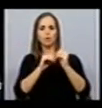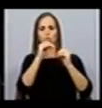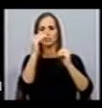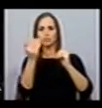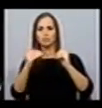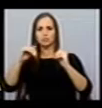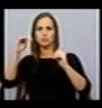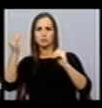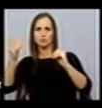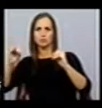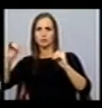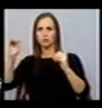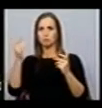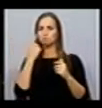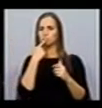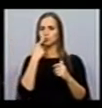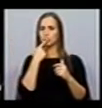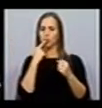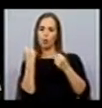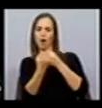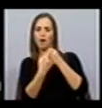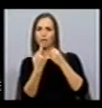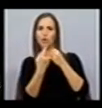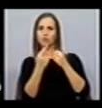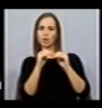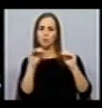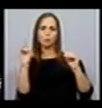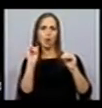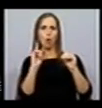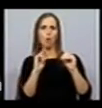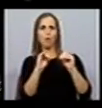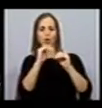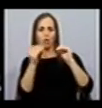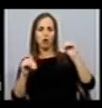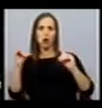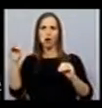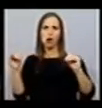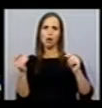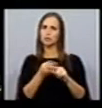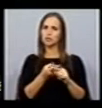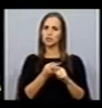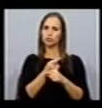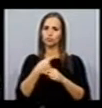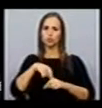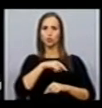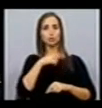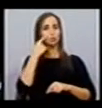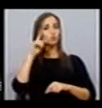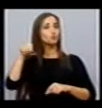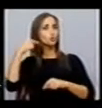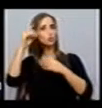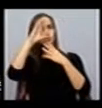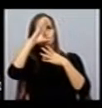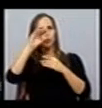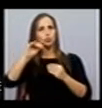nesses anéis. Ora, isso é particularmente interessante porque nós já conhecemos esse tipo de movimentos criados por outras luas noutros planetas do